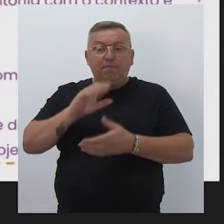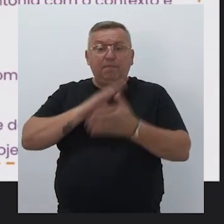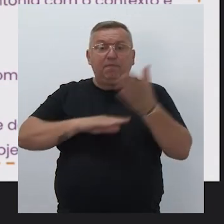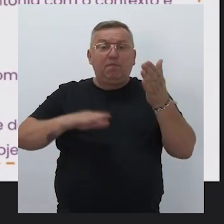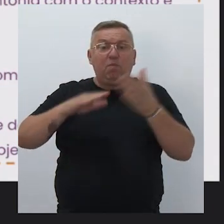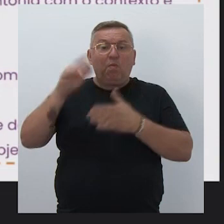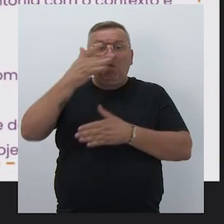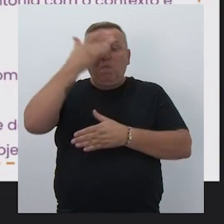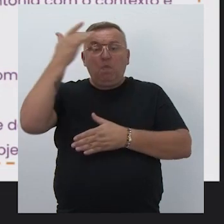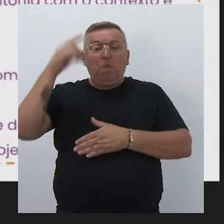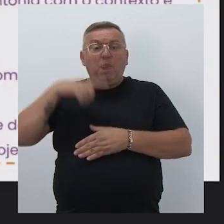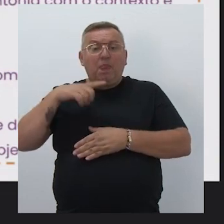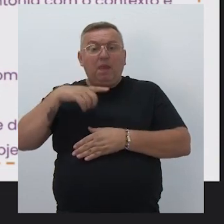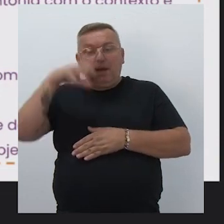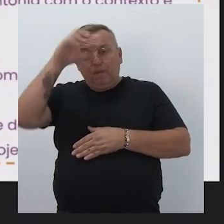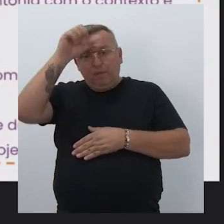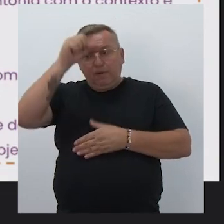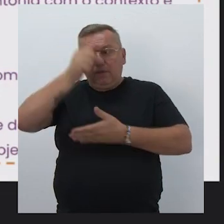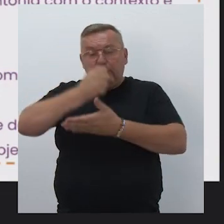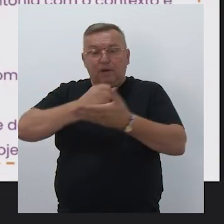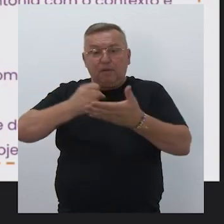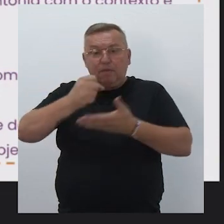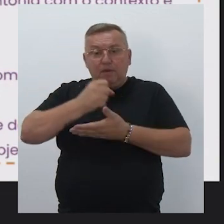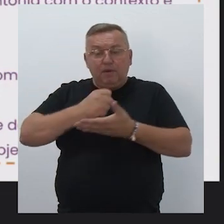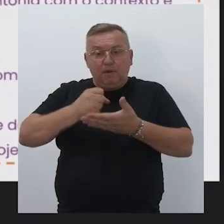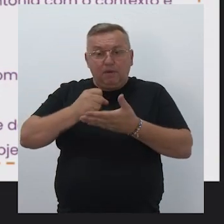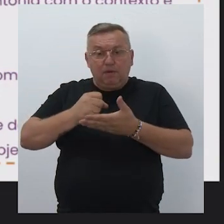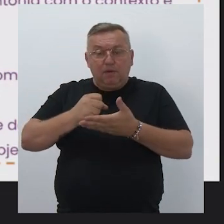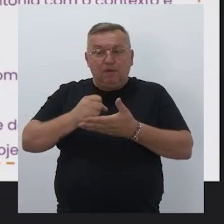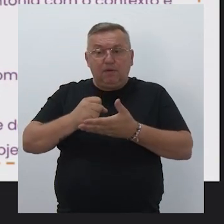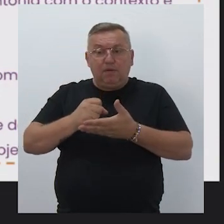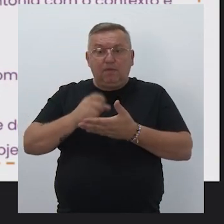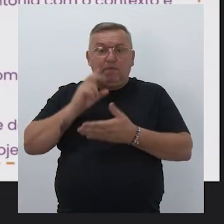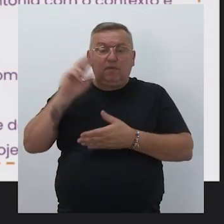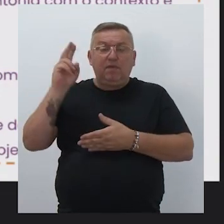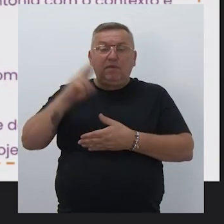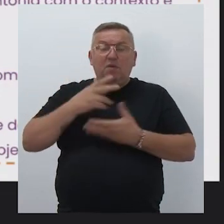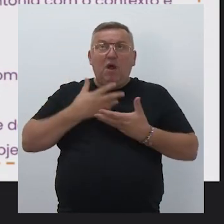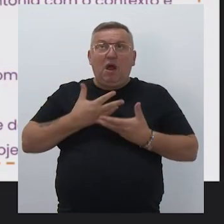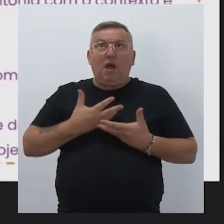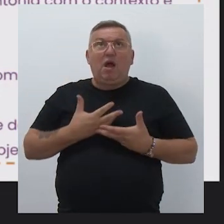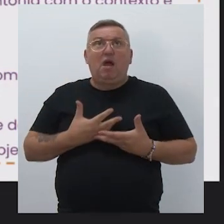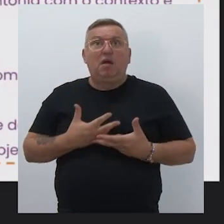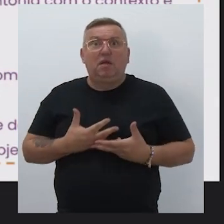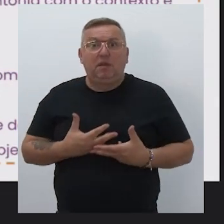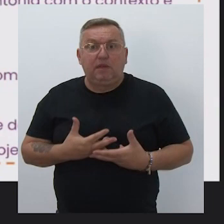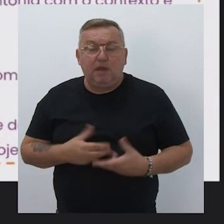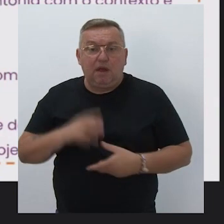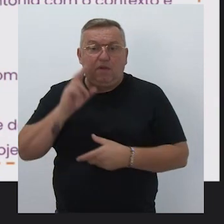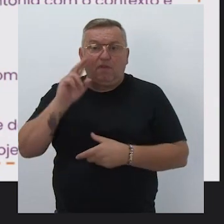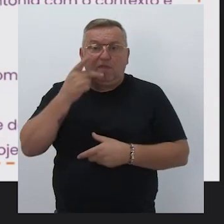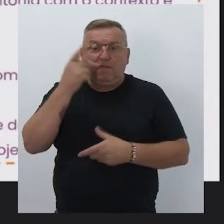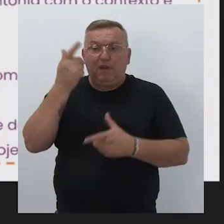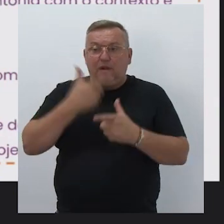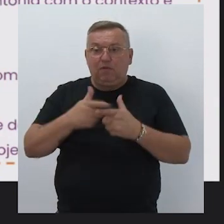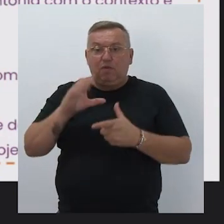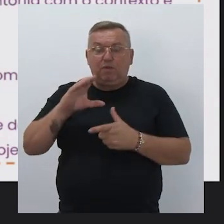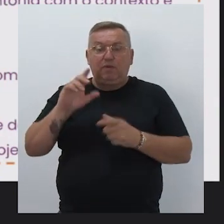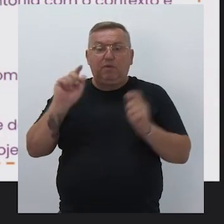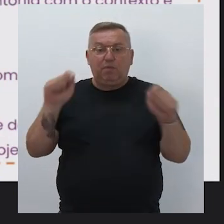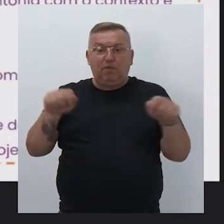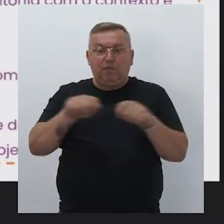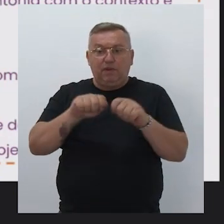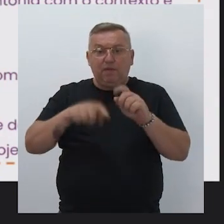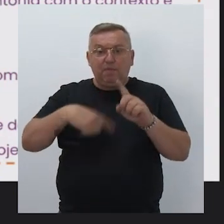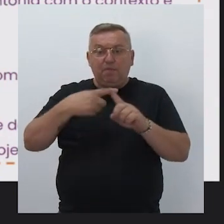Todo mundo tem que aprender o que está na Base Nacional Comum Curricular. Vocês vão cansar de me ouvir falar isso. Eu posso fazer mais do que está